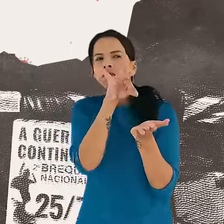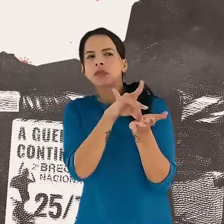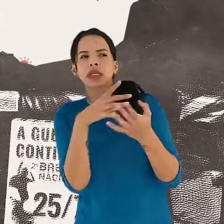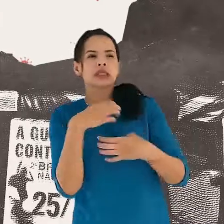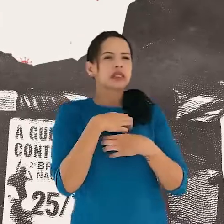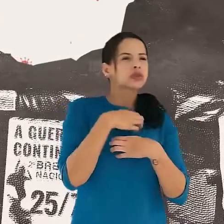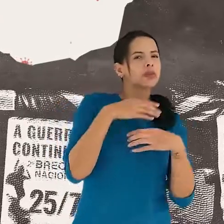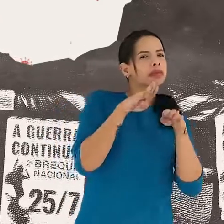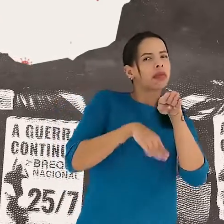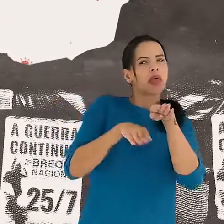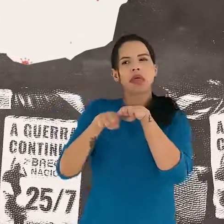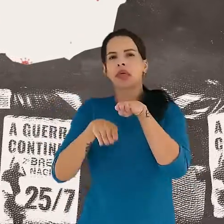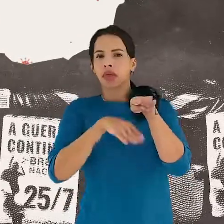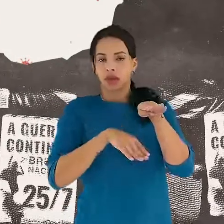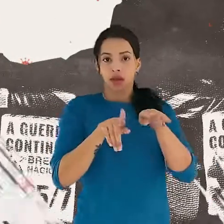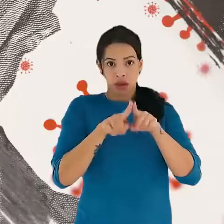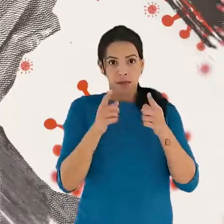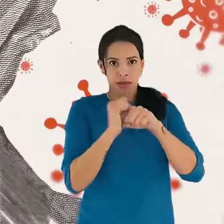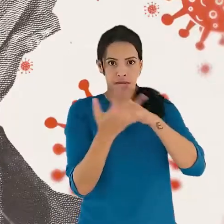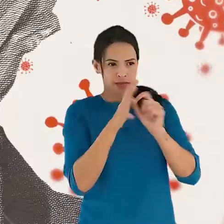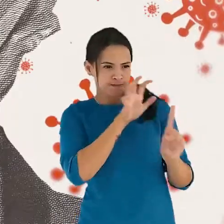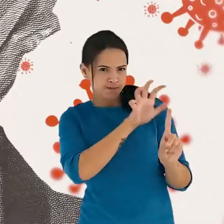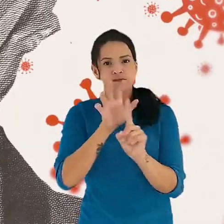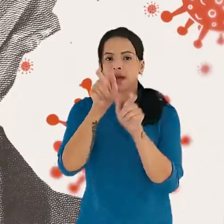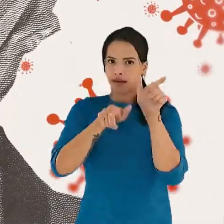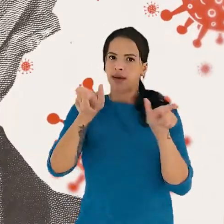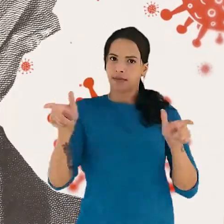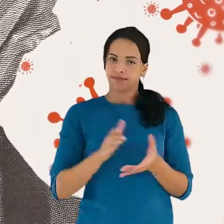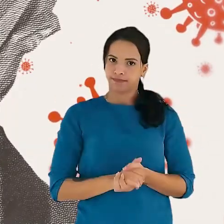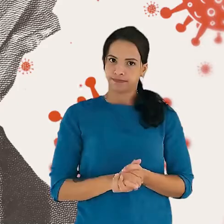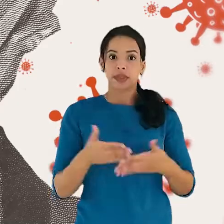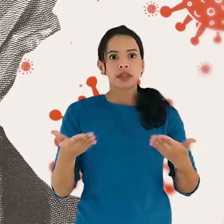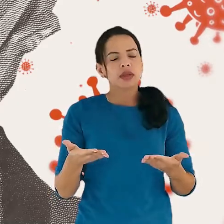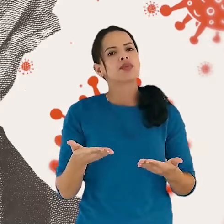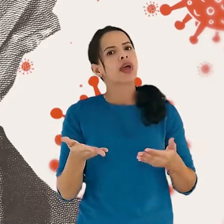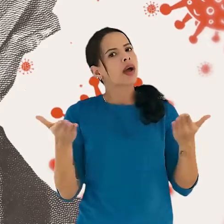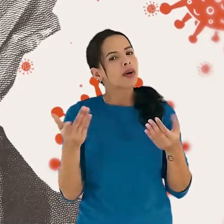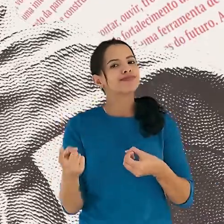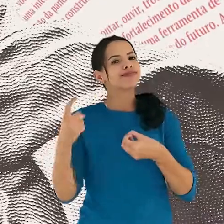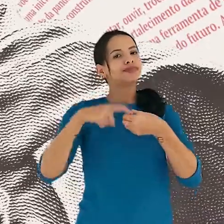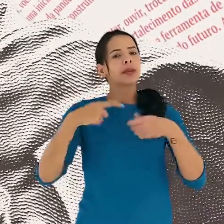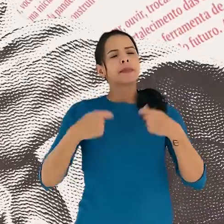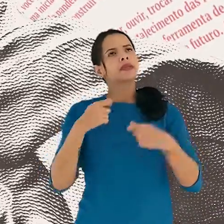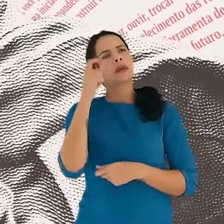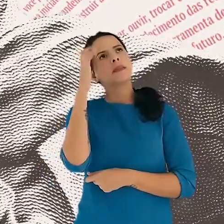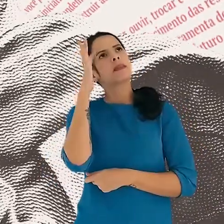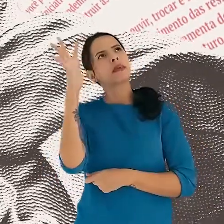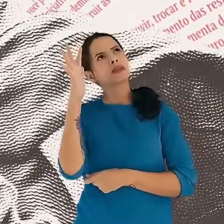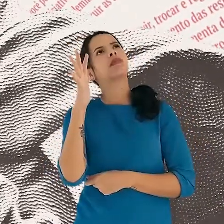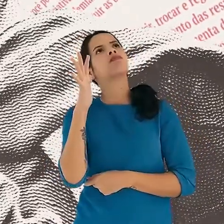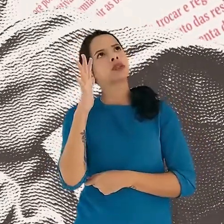sentimentos que nos diferenciam. Mas a pandemia afetou cada pessoa de maneira única. Neste momento de retomada, precisamos olhar